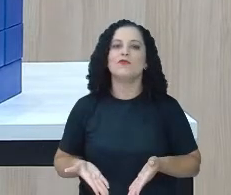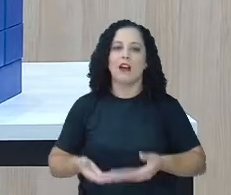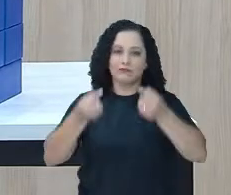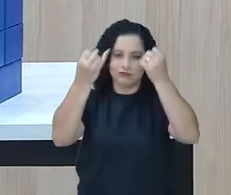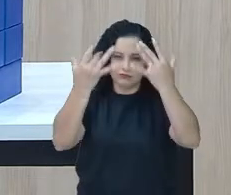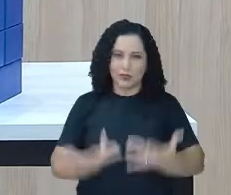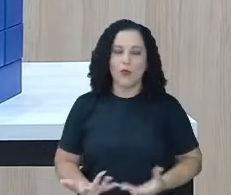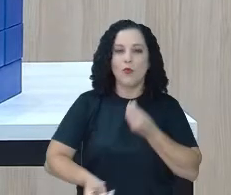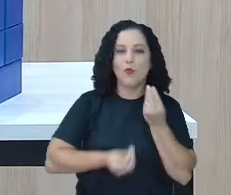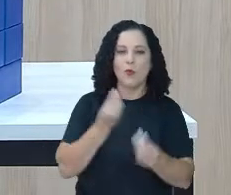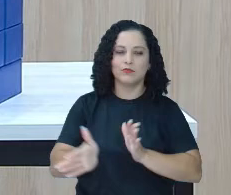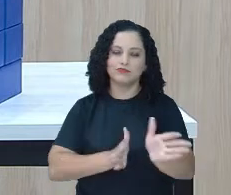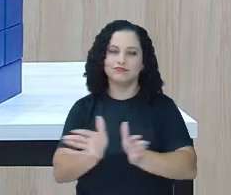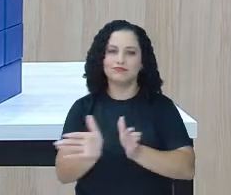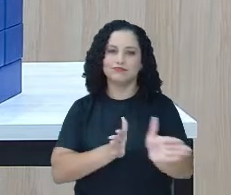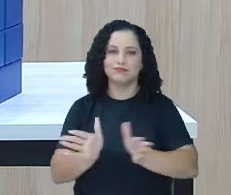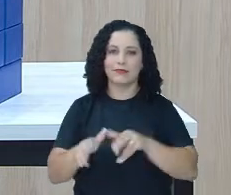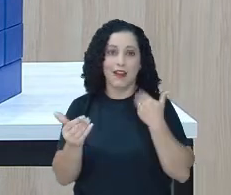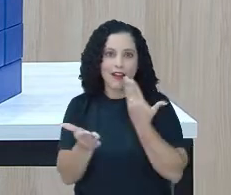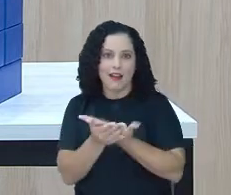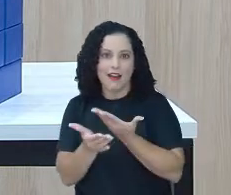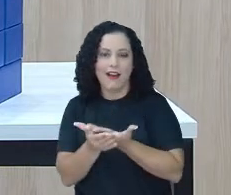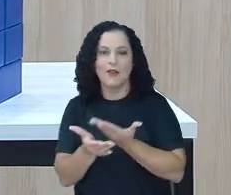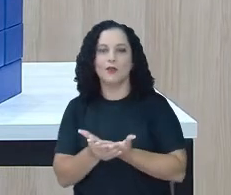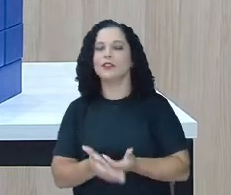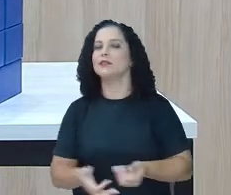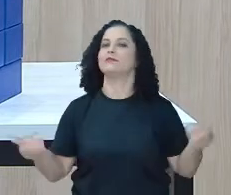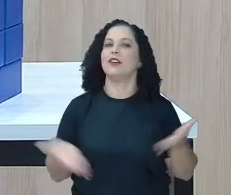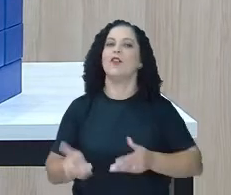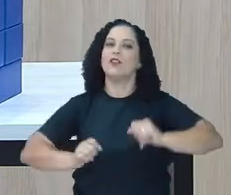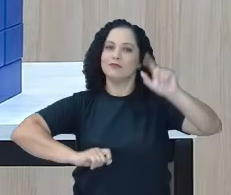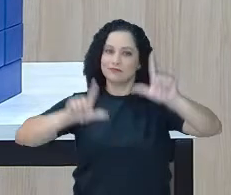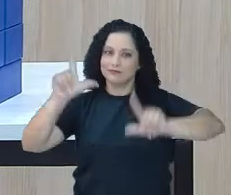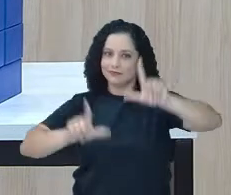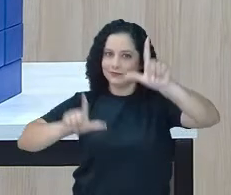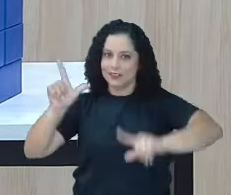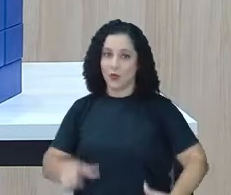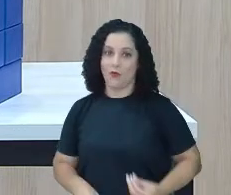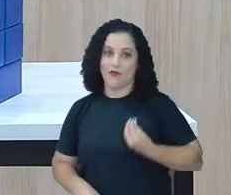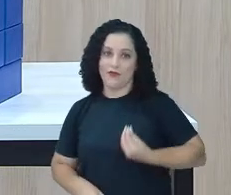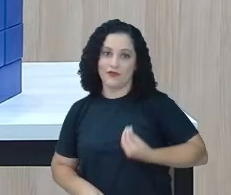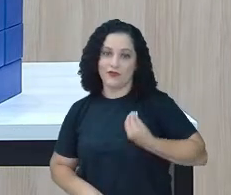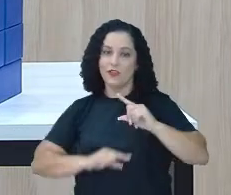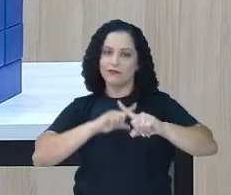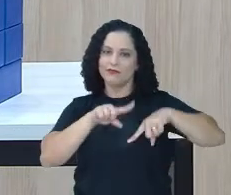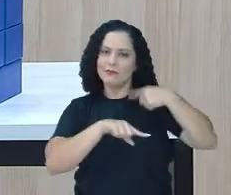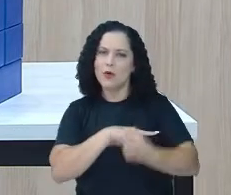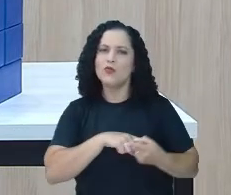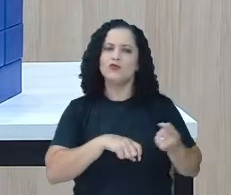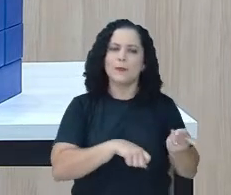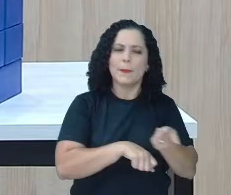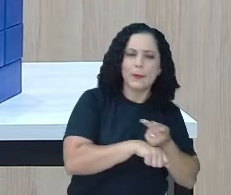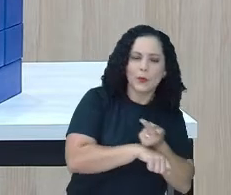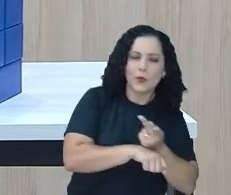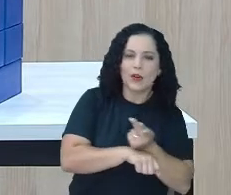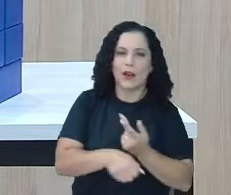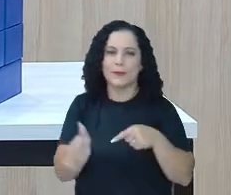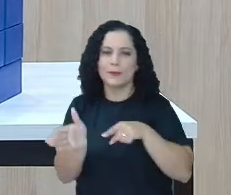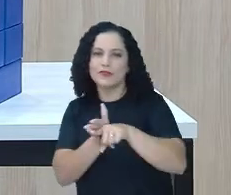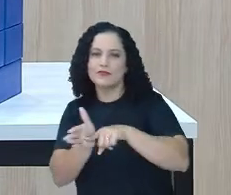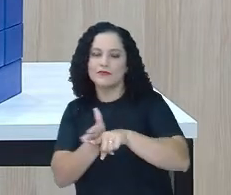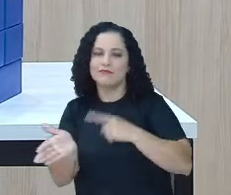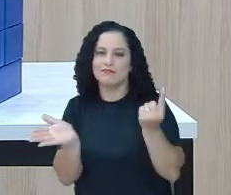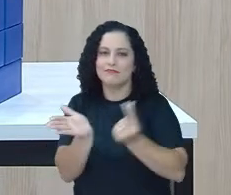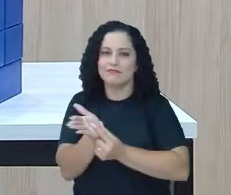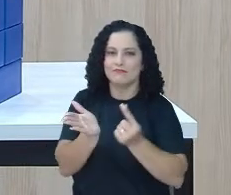possibilidade de acessar a nossa aula, né? No momento agora está passando na TV ao vivo, mas depois você pode olhar tanto lá no aplicativo, né, para